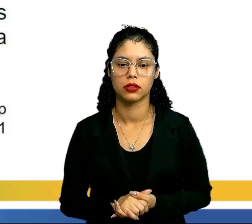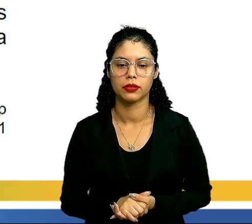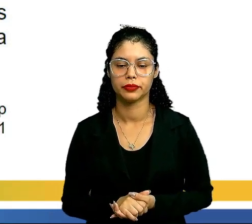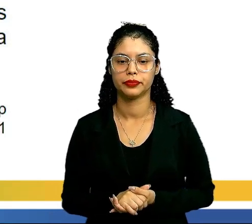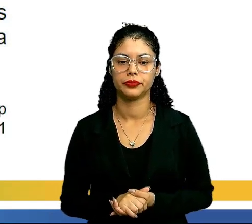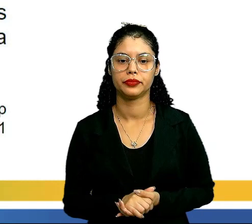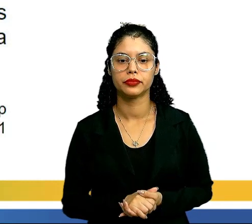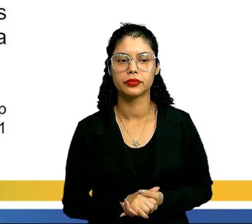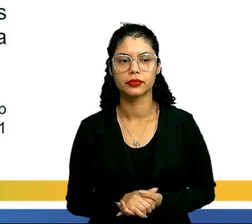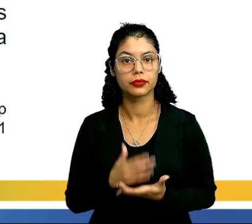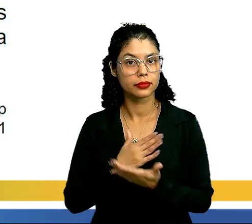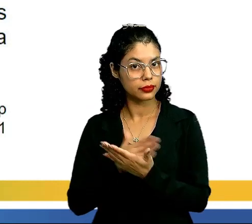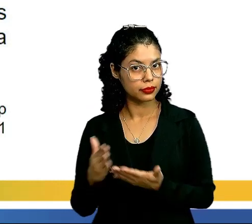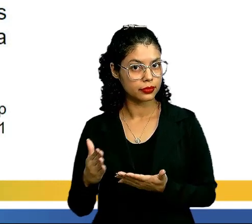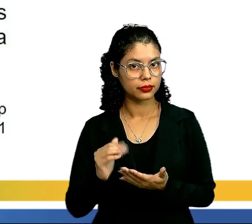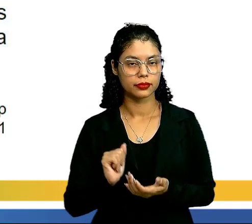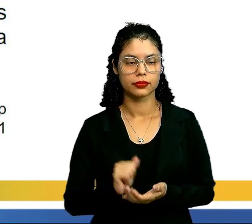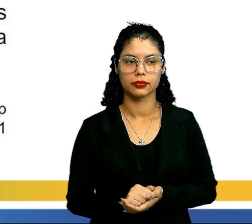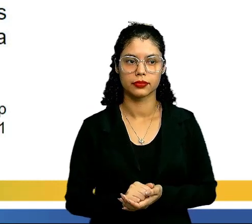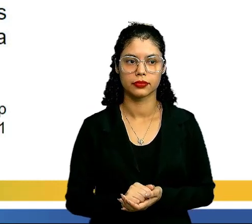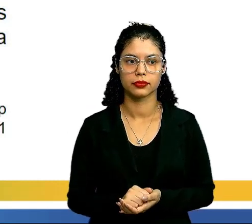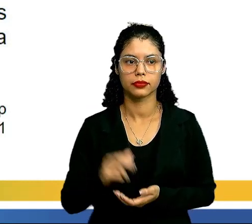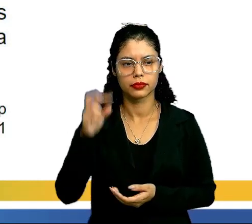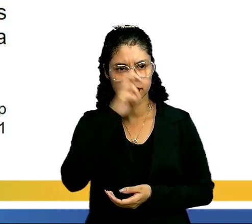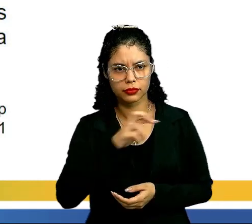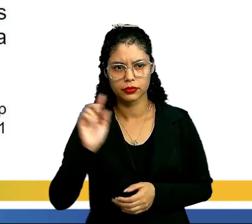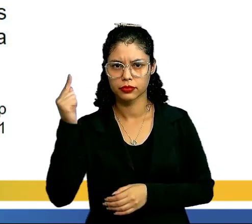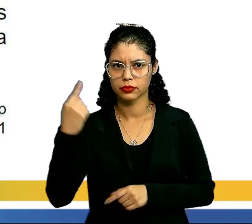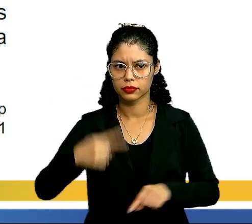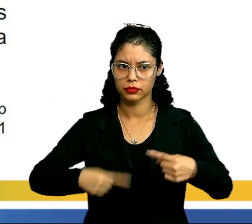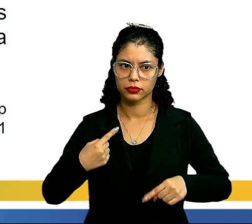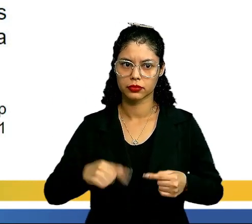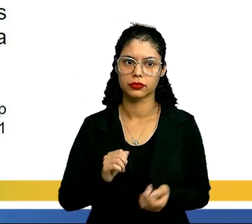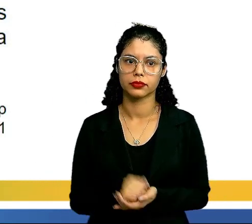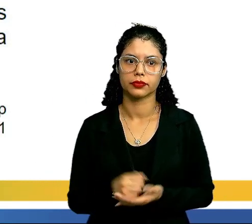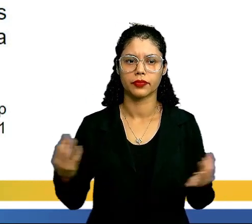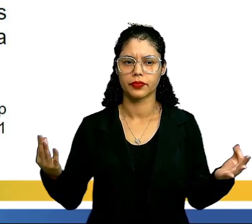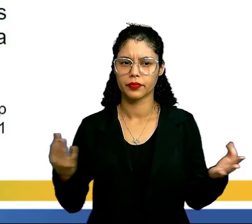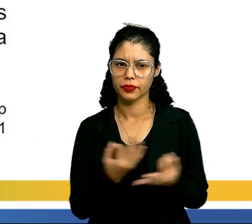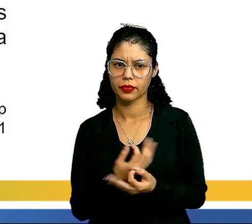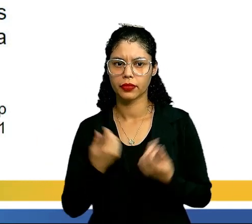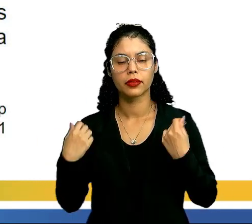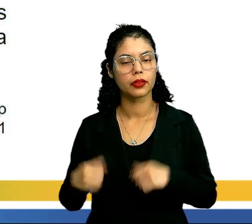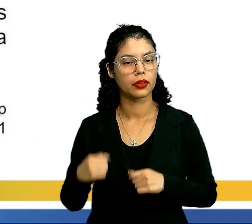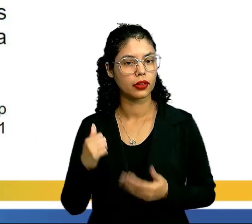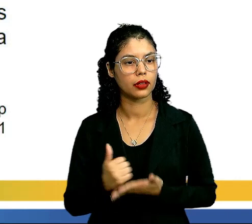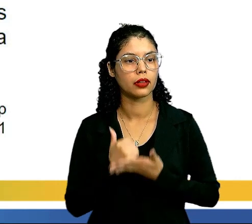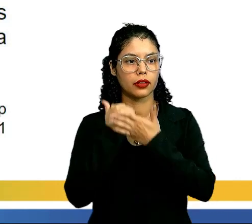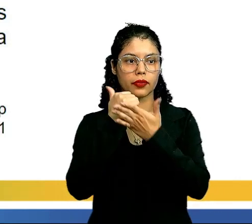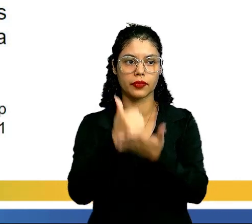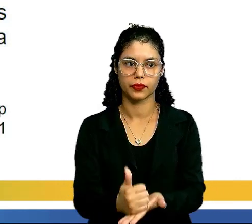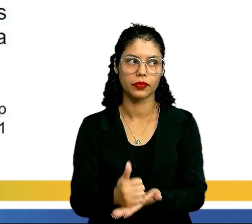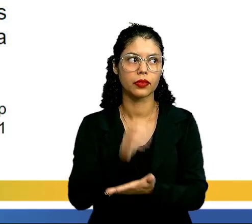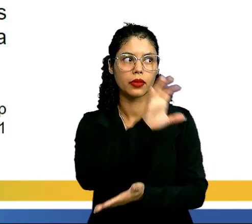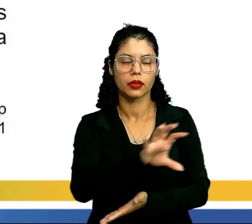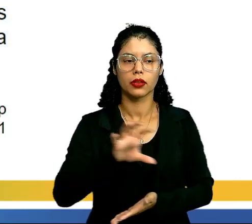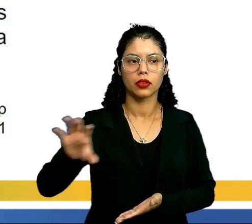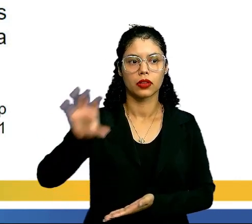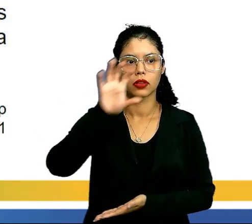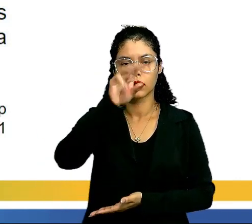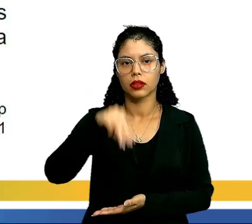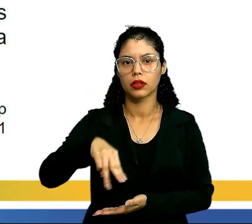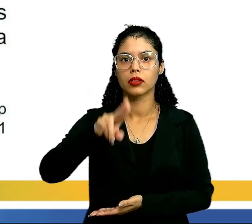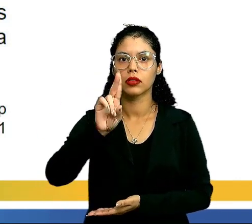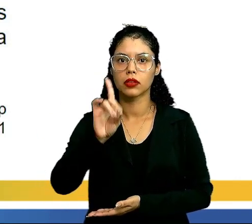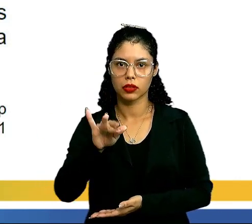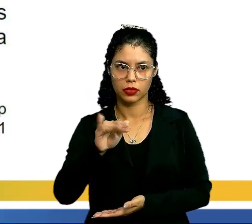Vamos começar então? Uma análise geopolítica, para ser perfeita, deverá estar apoiada